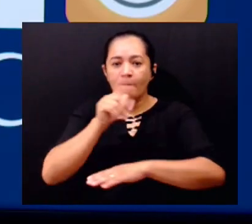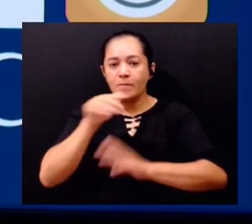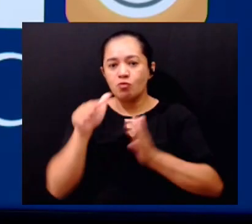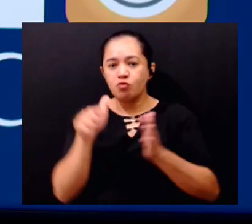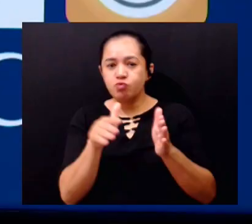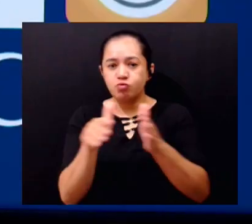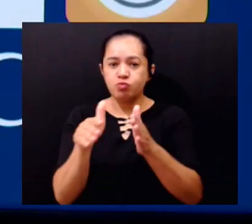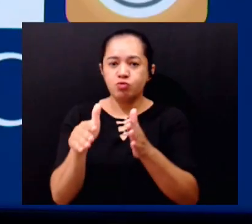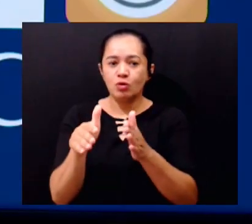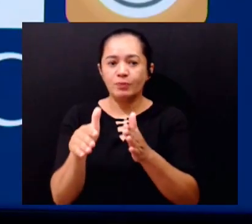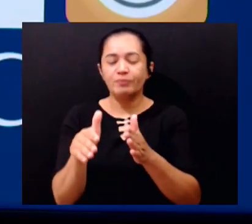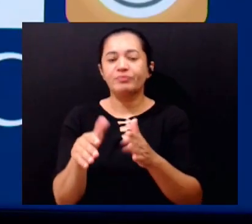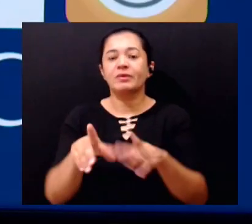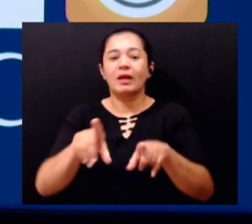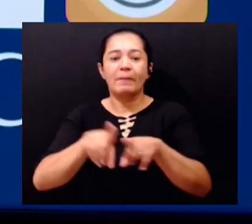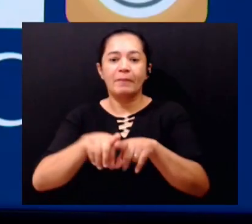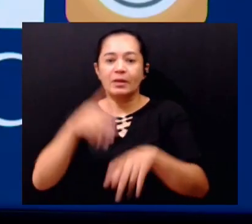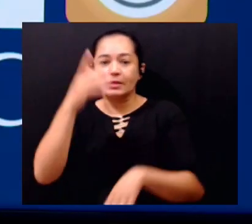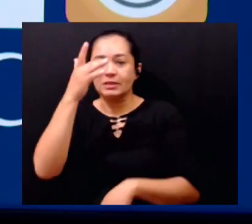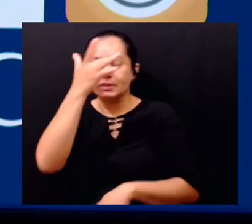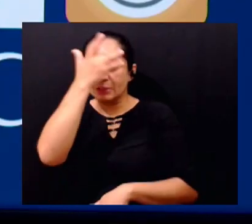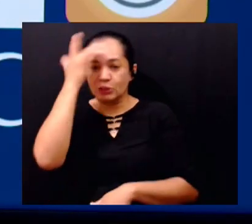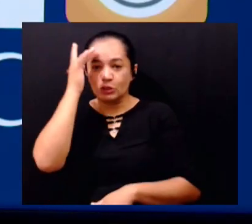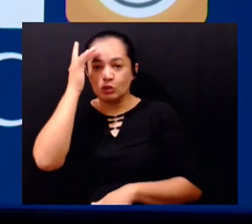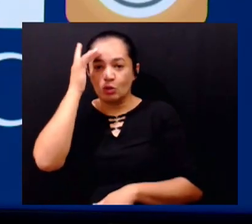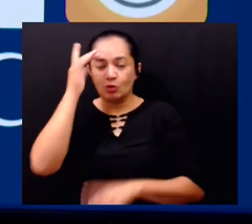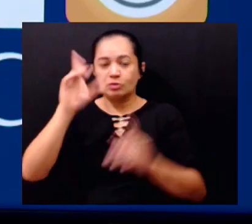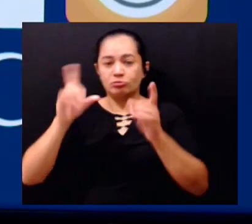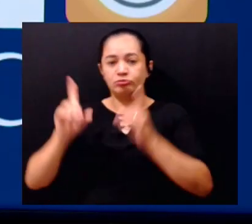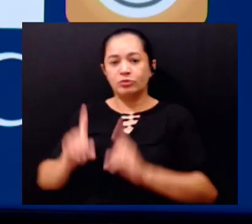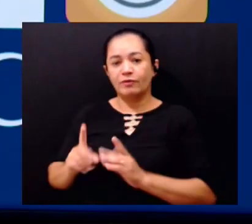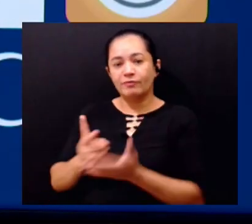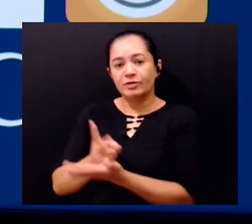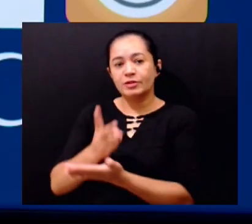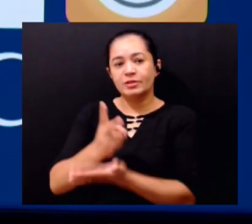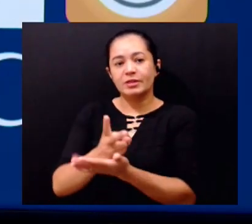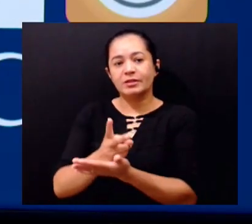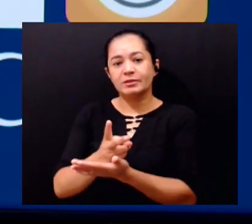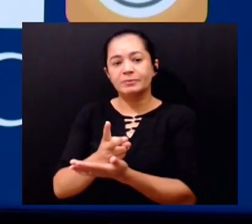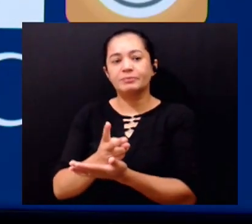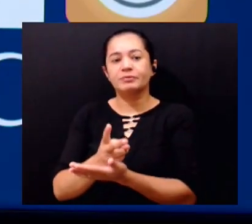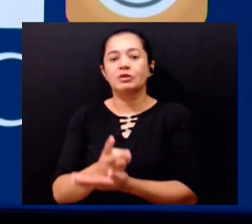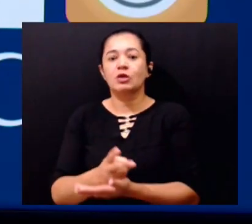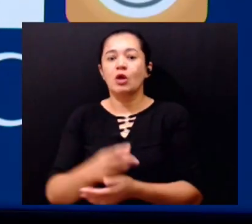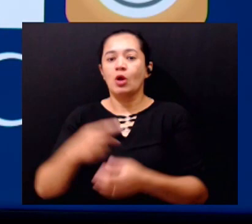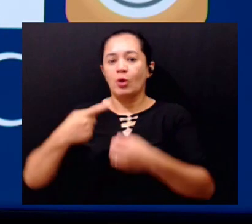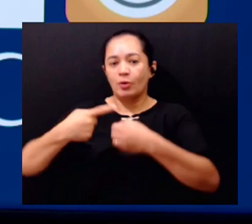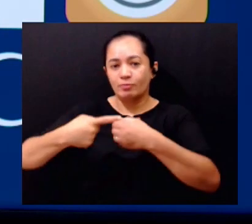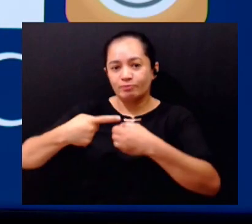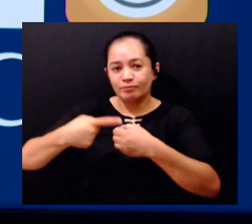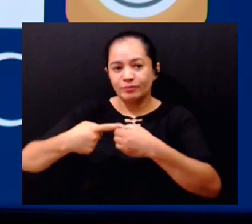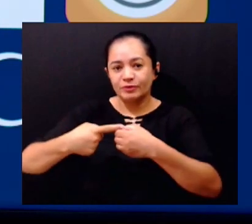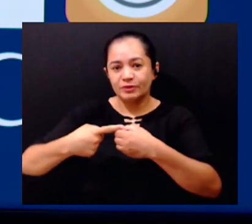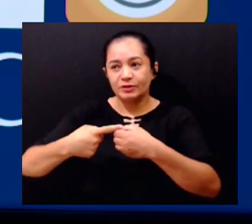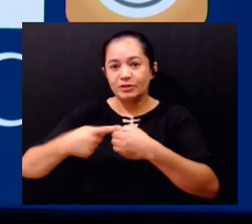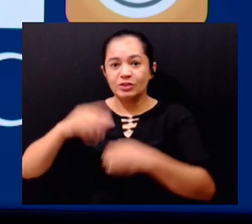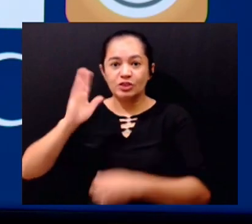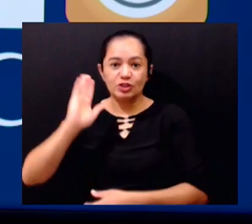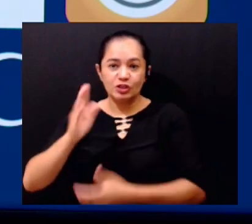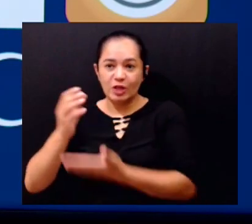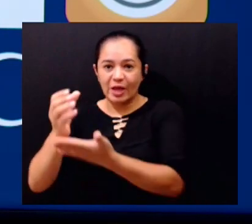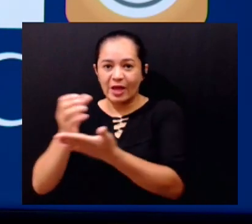imunocomprometidos, pessoas com deficiência permanente e pessoas com comorbidades. O município recebeu do estado de São Paulo uma remessa